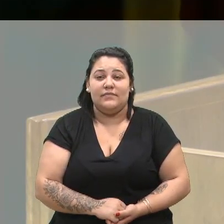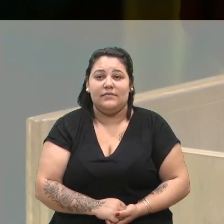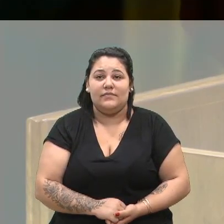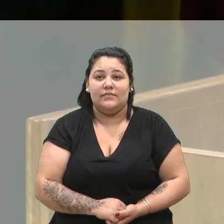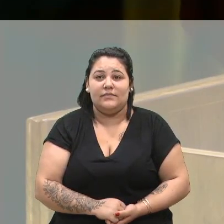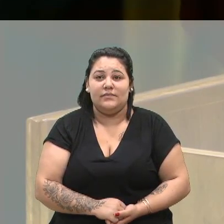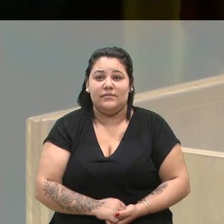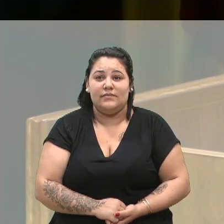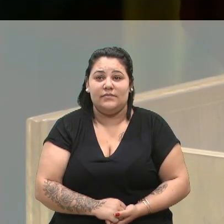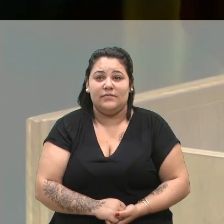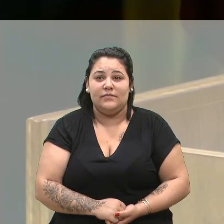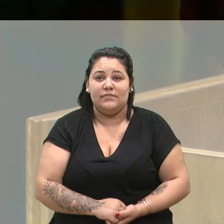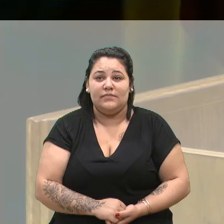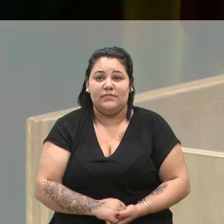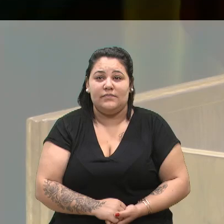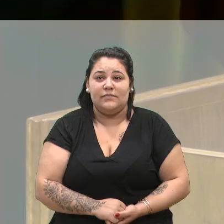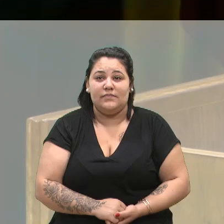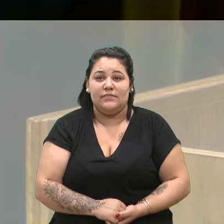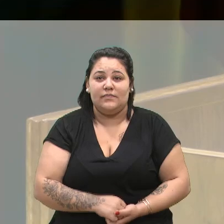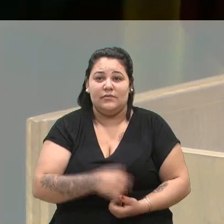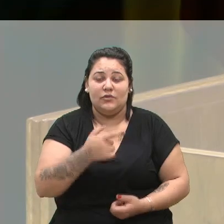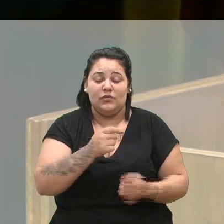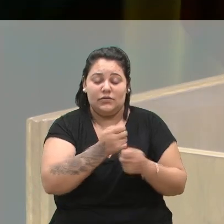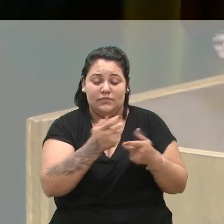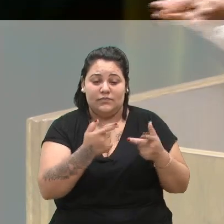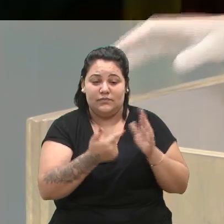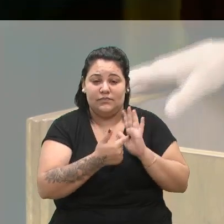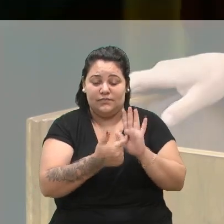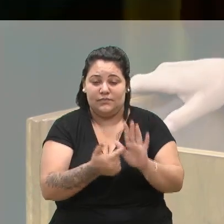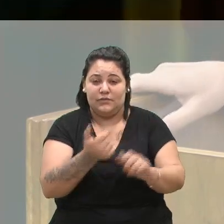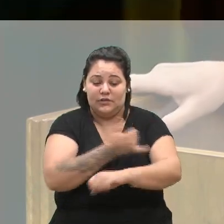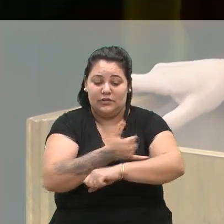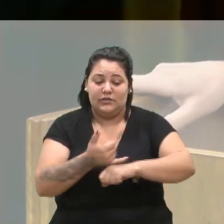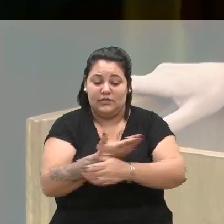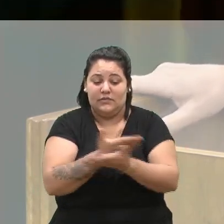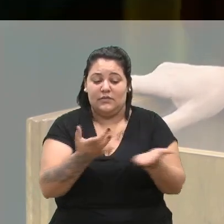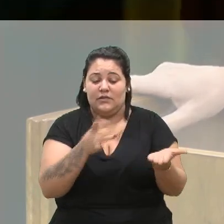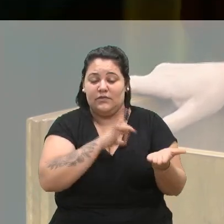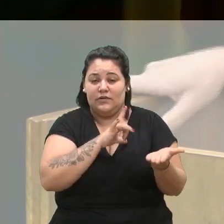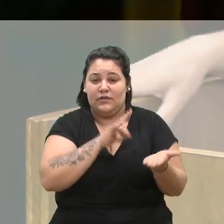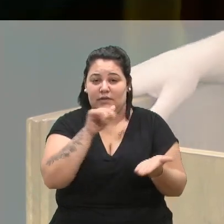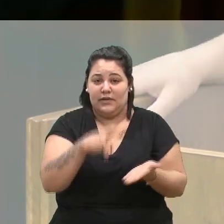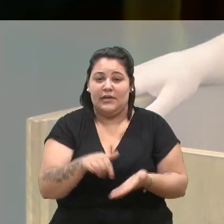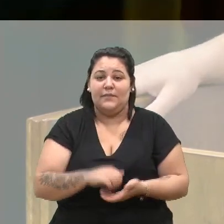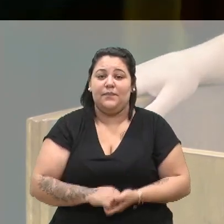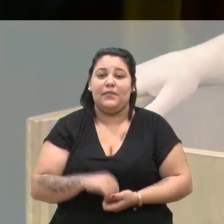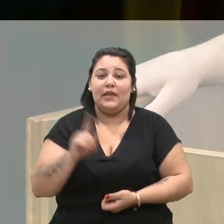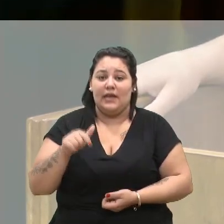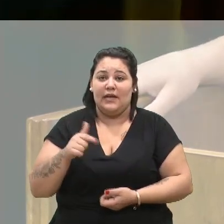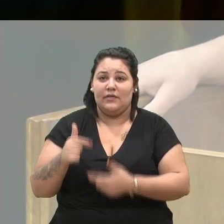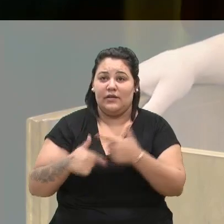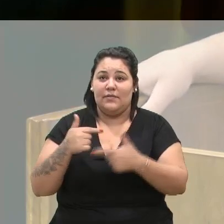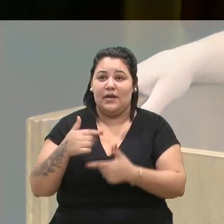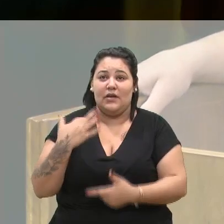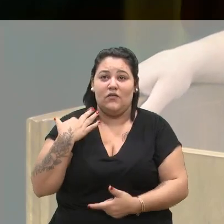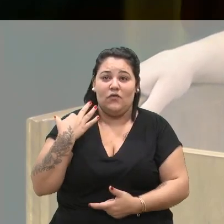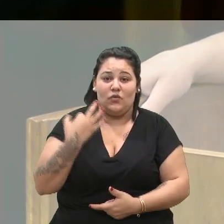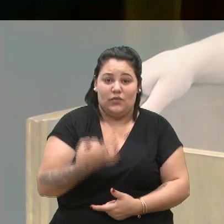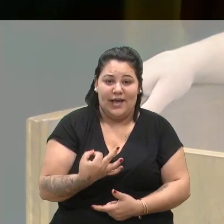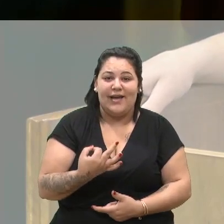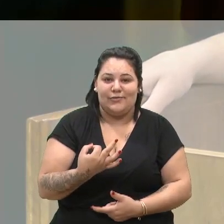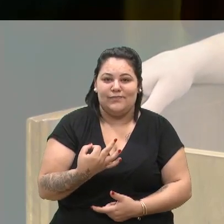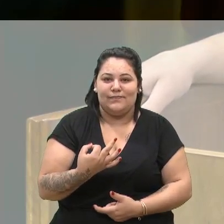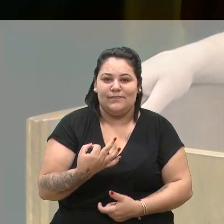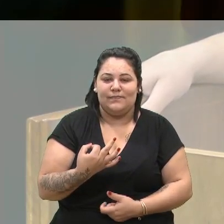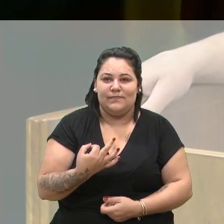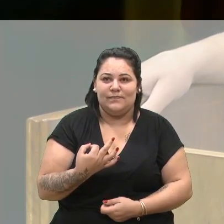Outro ponto que eu quero destacar nessa minha passagem, nesse espaço que eu estou tendo, é que o serviço voluntário e genuíno